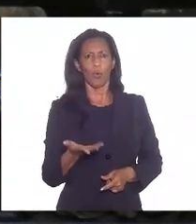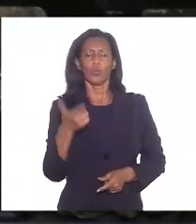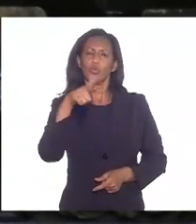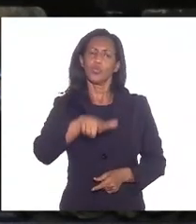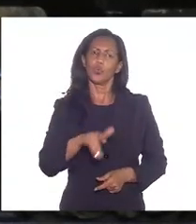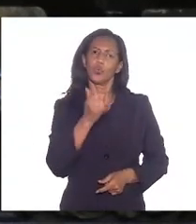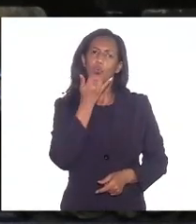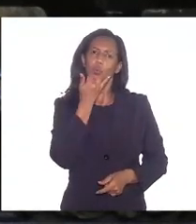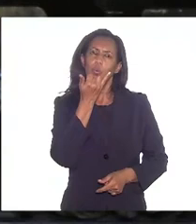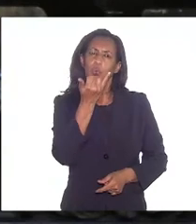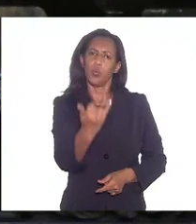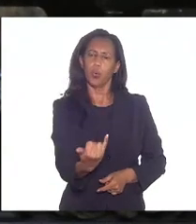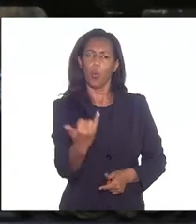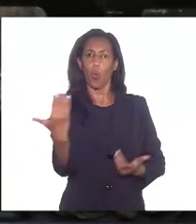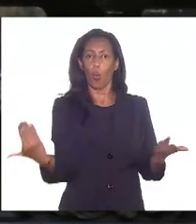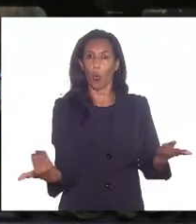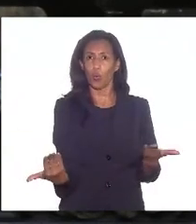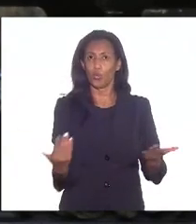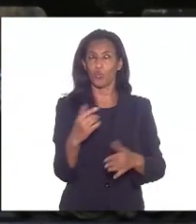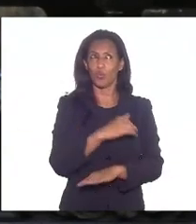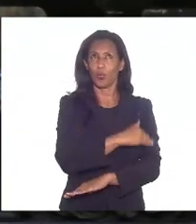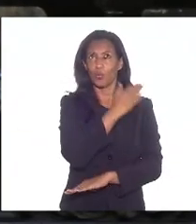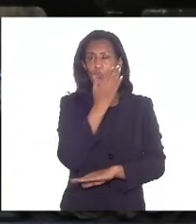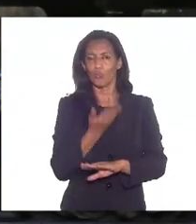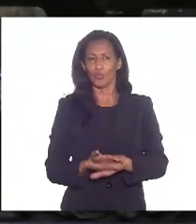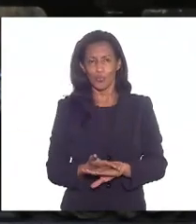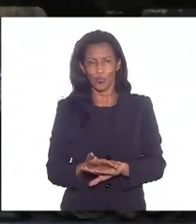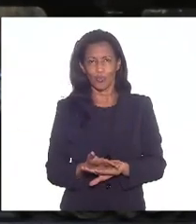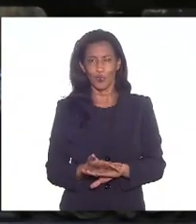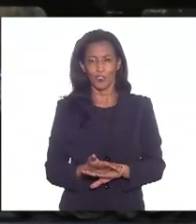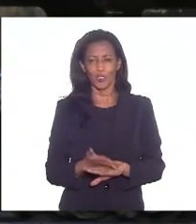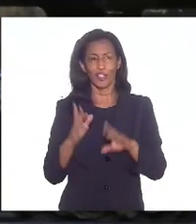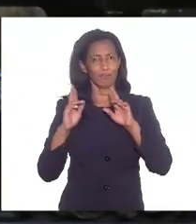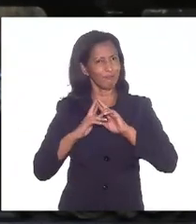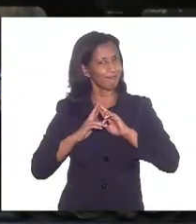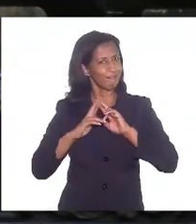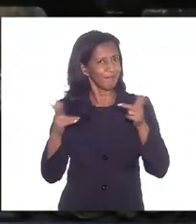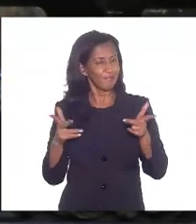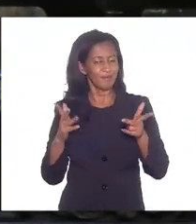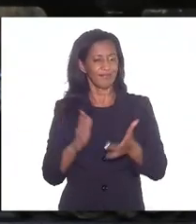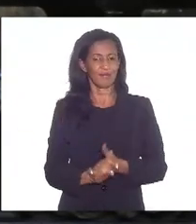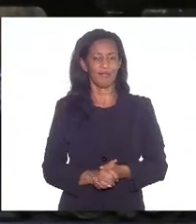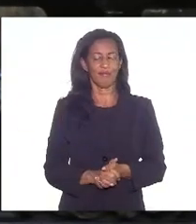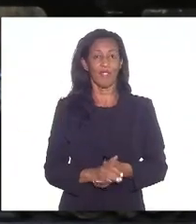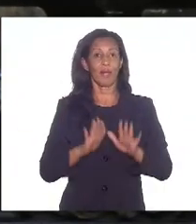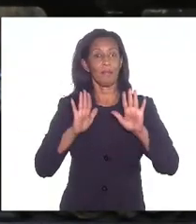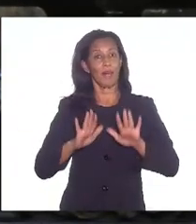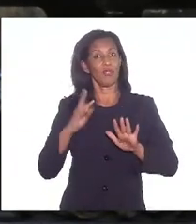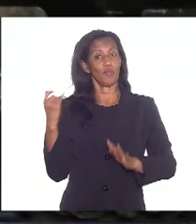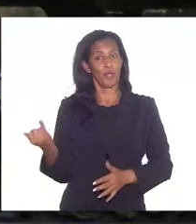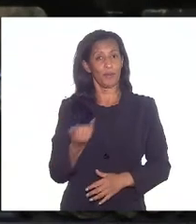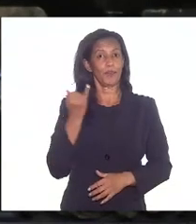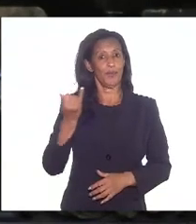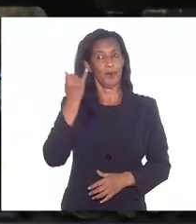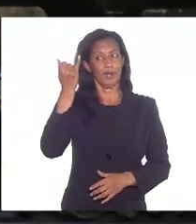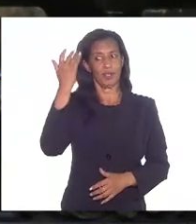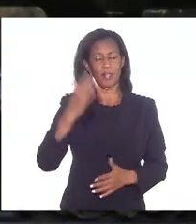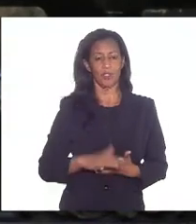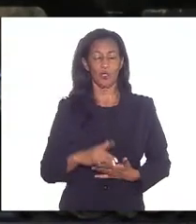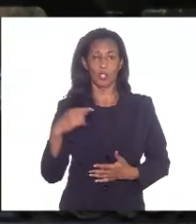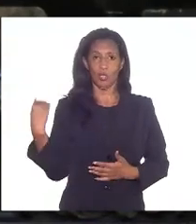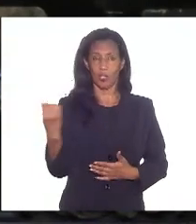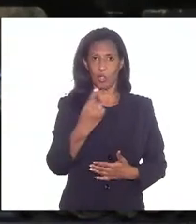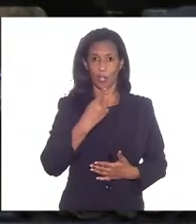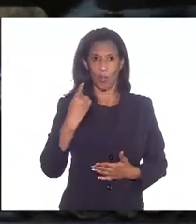desculpas que hoje foi um dia atípico, mas foi atípico e importante que nós demos